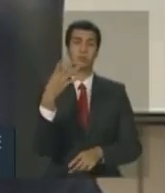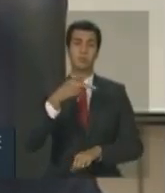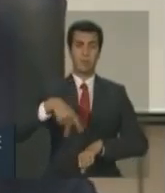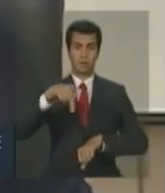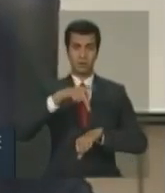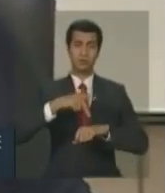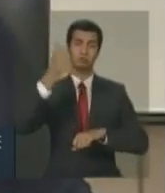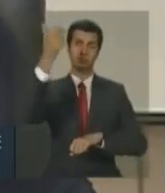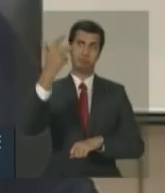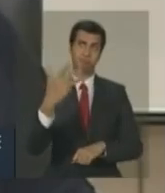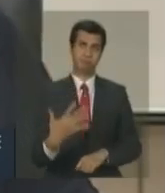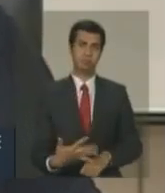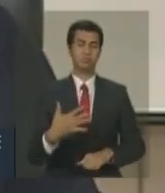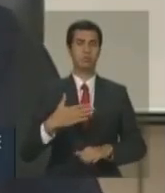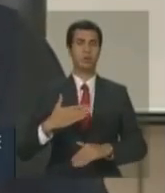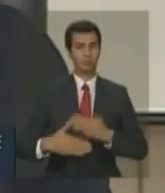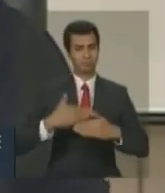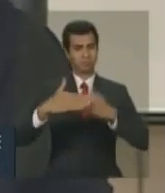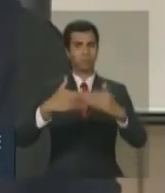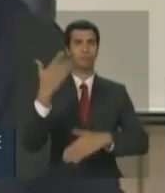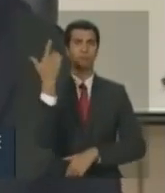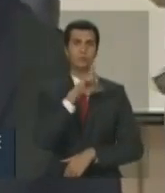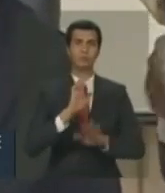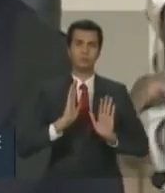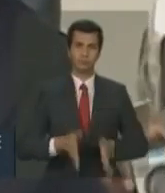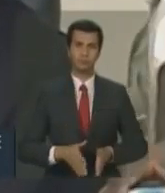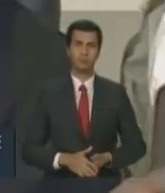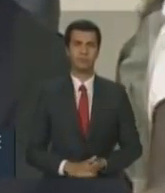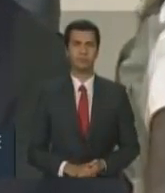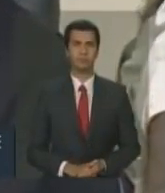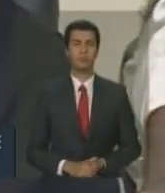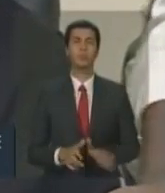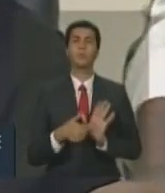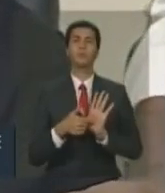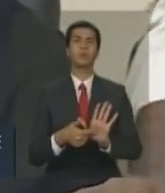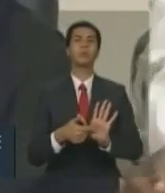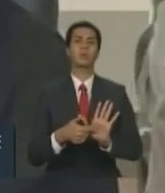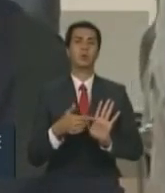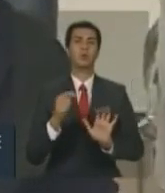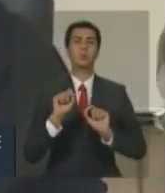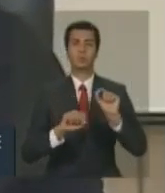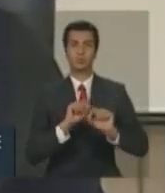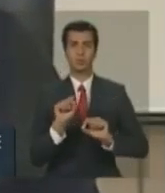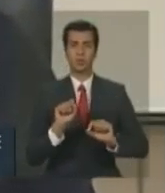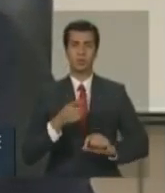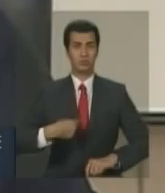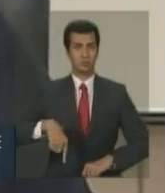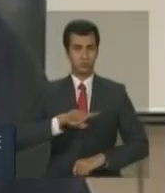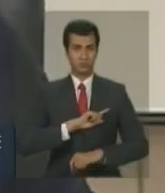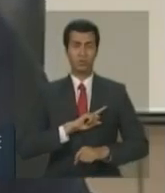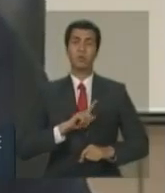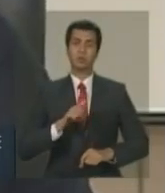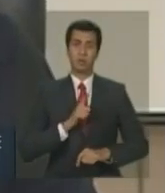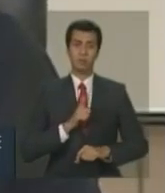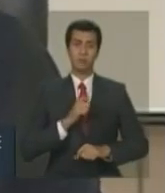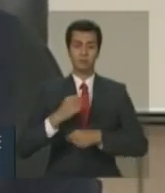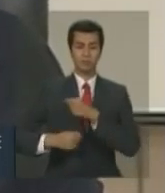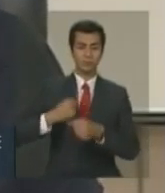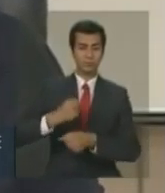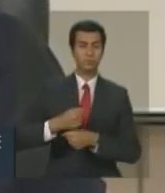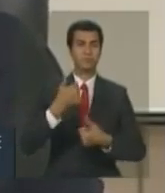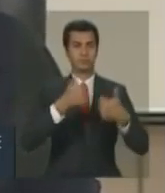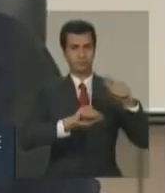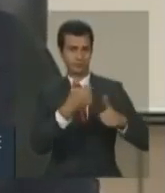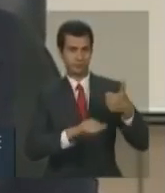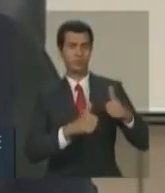3 ou mais posições. Portanto, mostra não só que nós tivemos uma boa avaliação neste último ano, mas